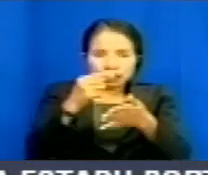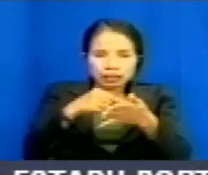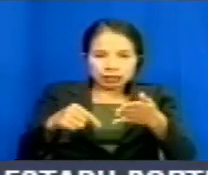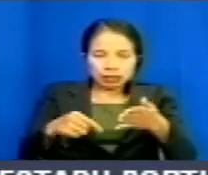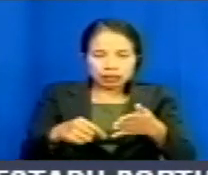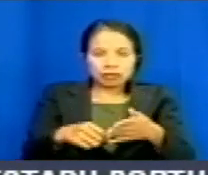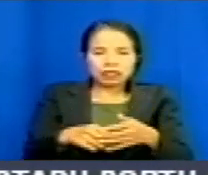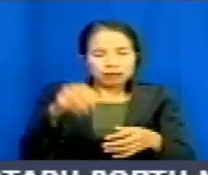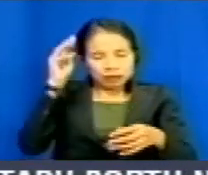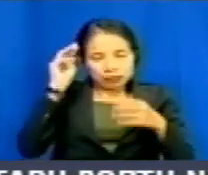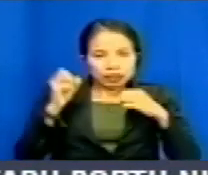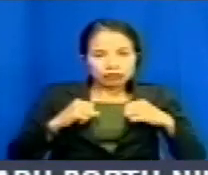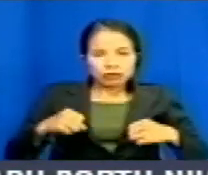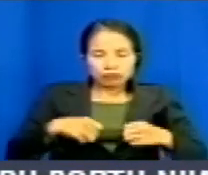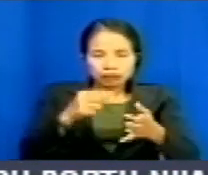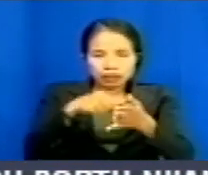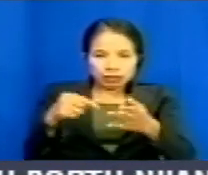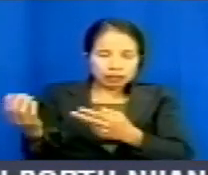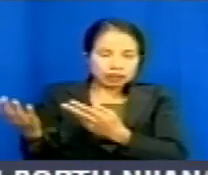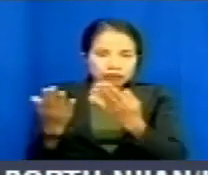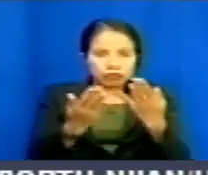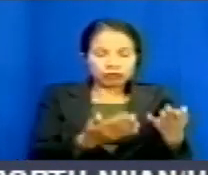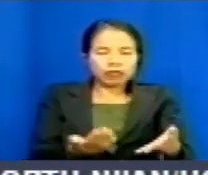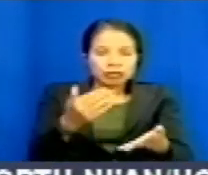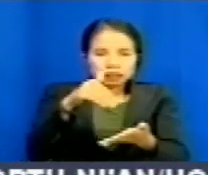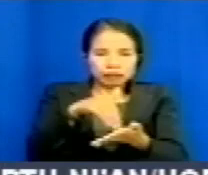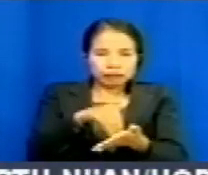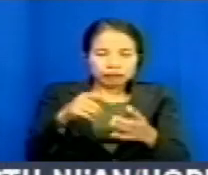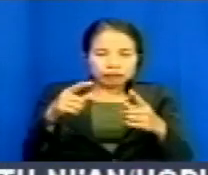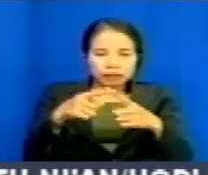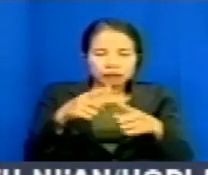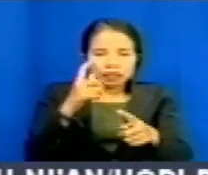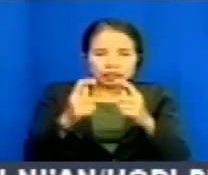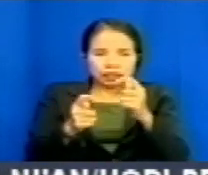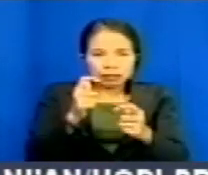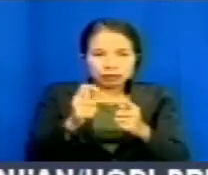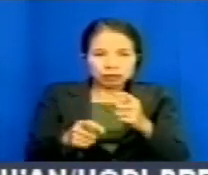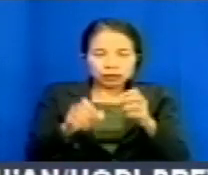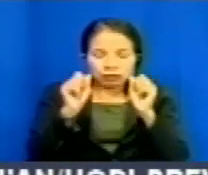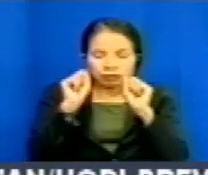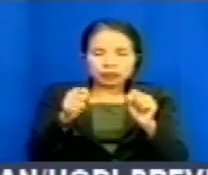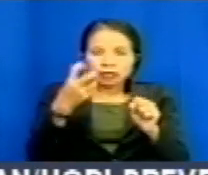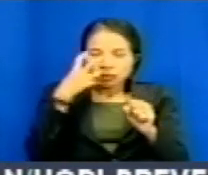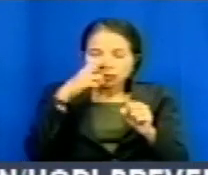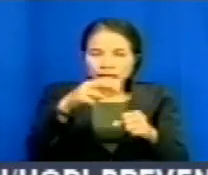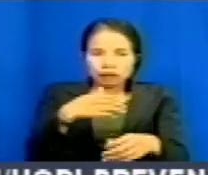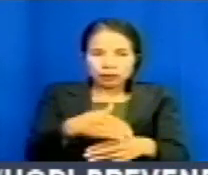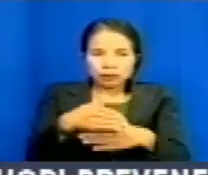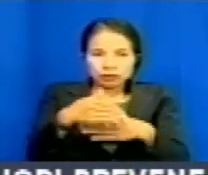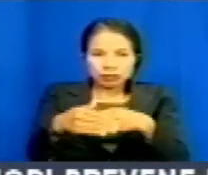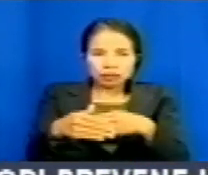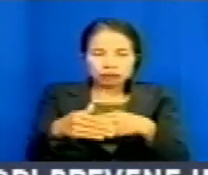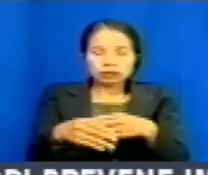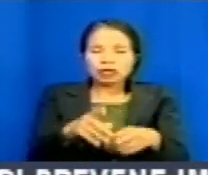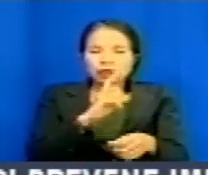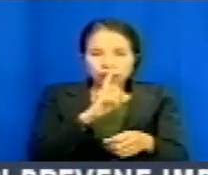da Saúde assina e tem que lori filfale vai ia. Tribunal recursos para tu para haré processo serne la olosa